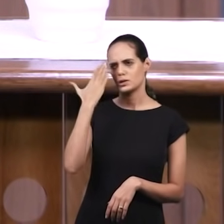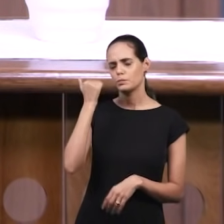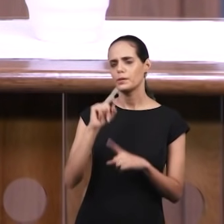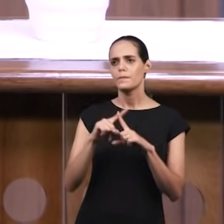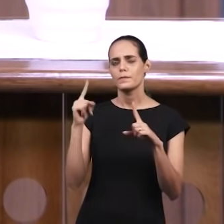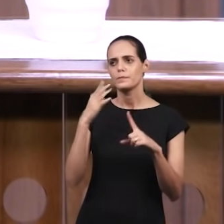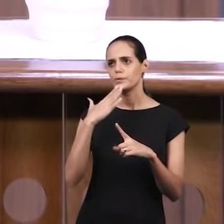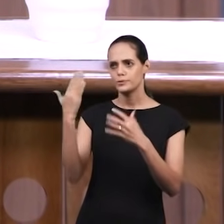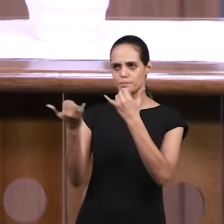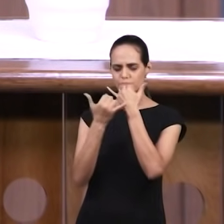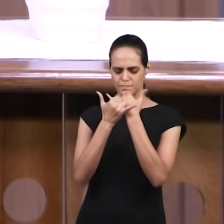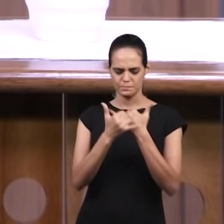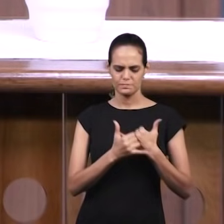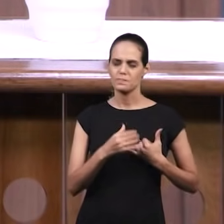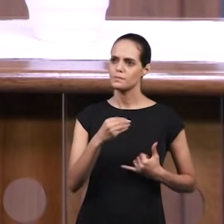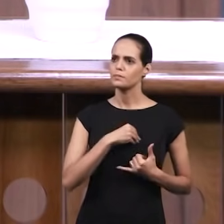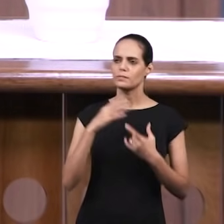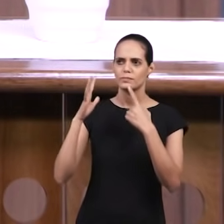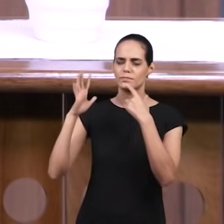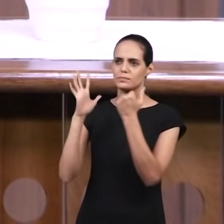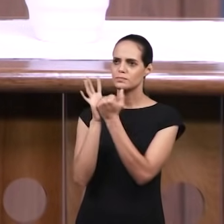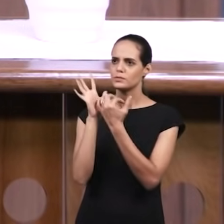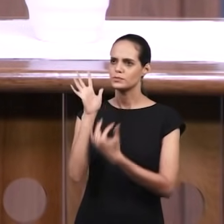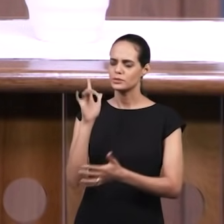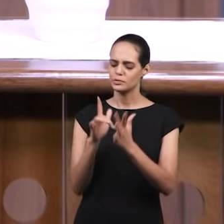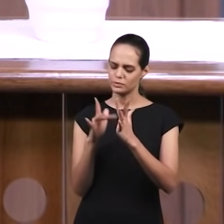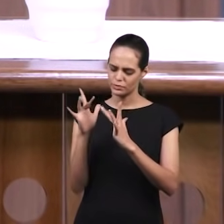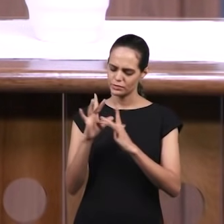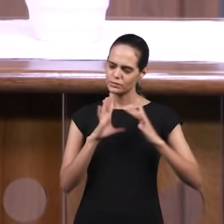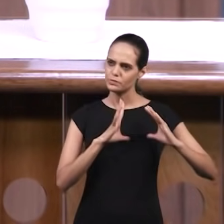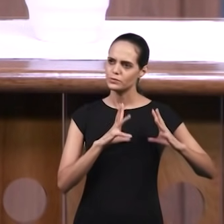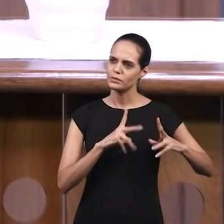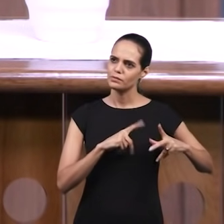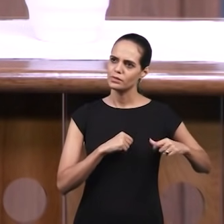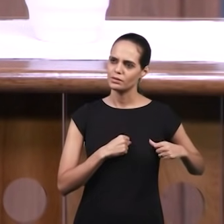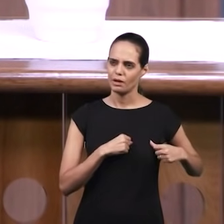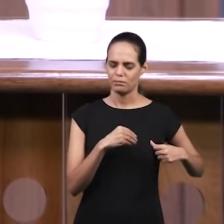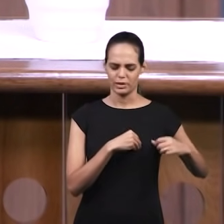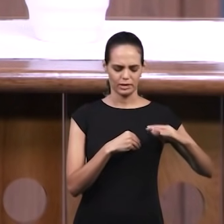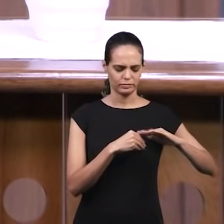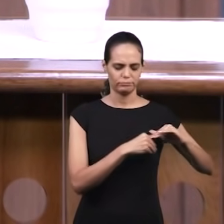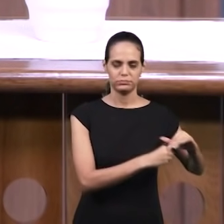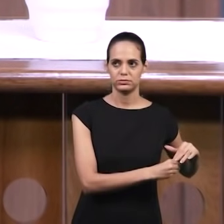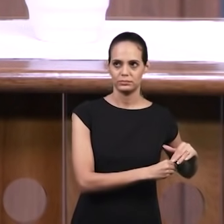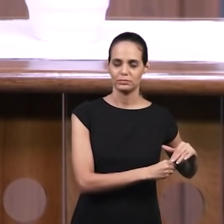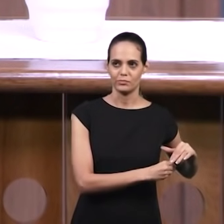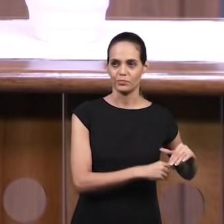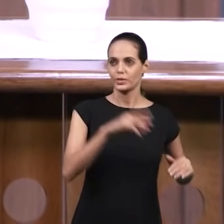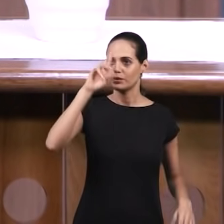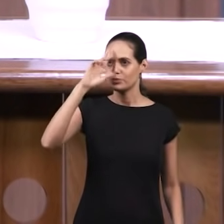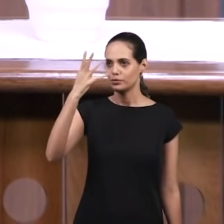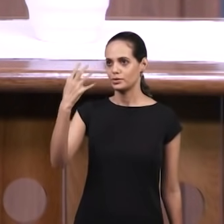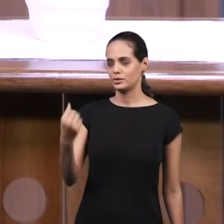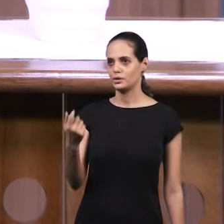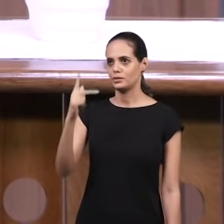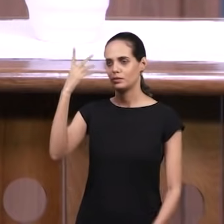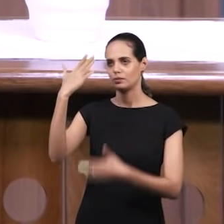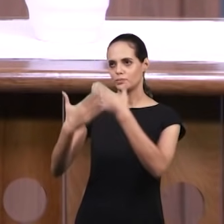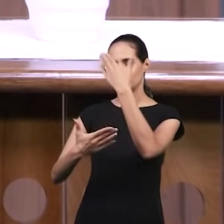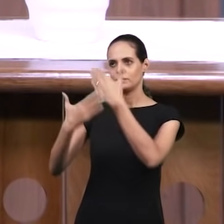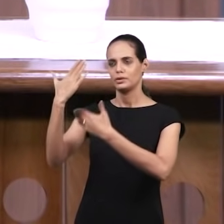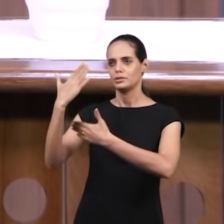pelo poder do sangue do Senhor Jesus, Tu estejas a perdoar os nossos pecados e a nos receber na